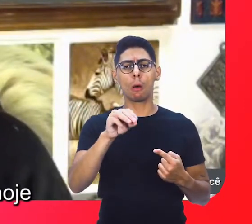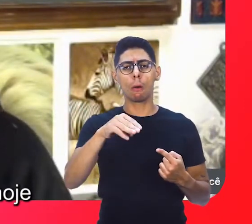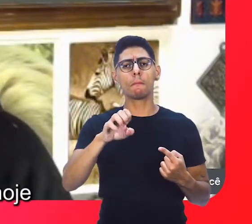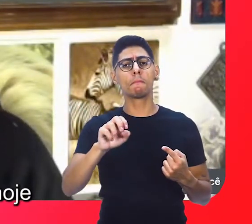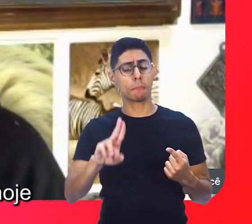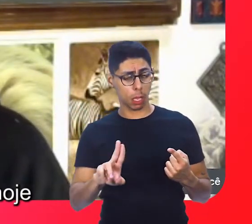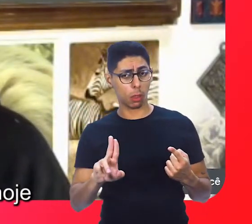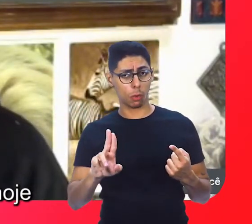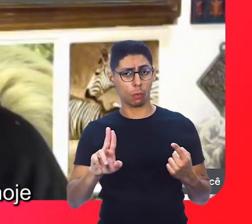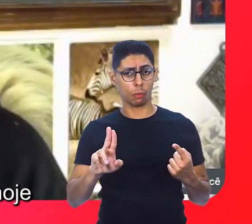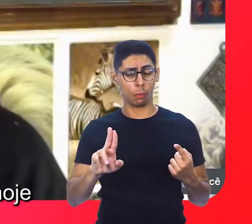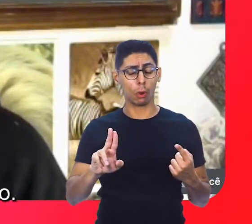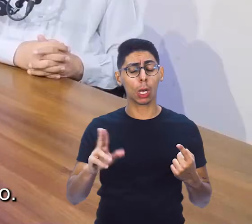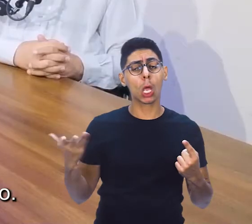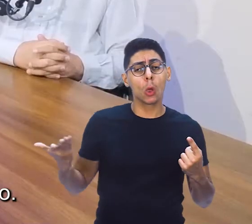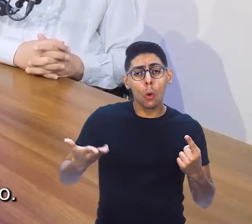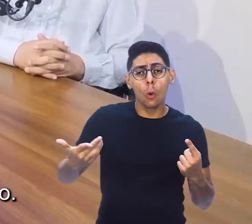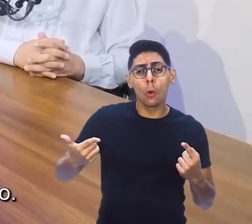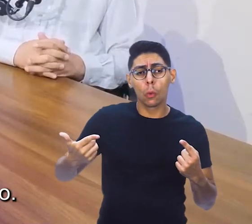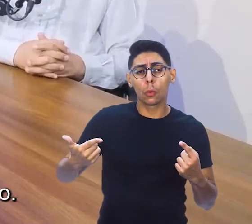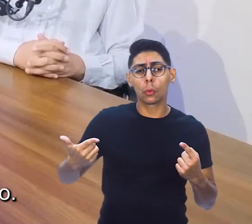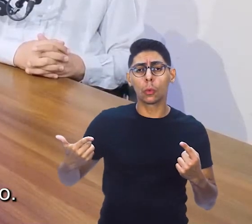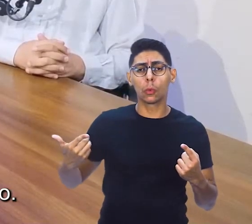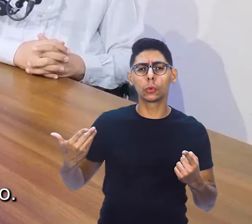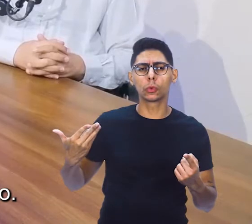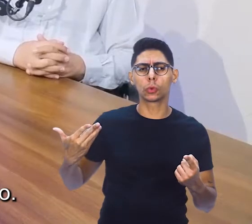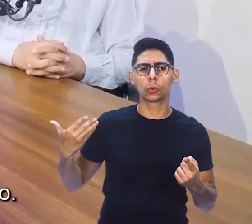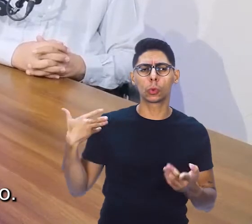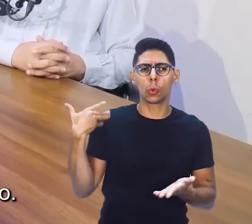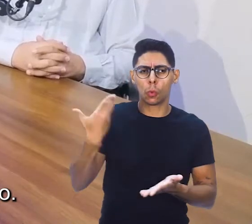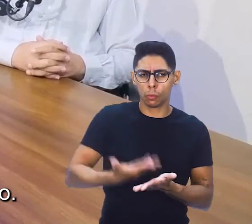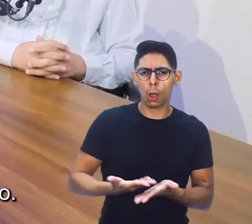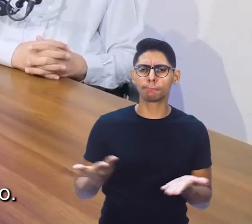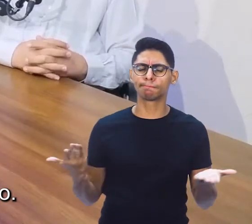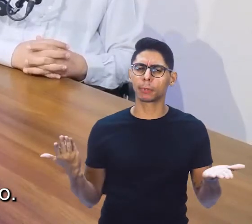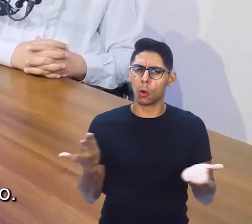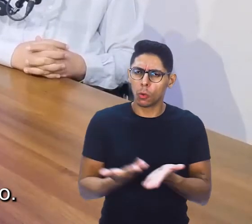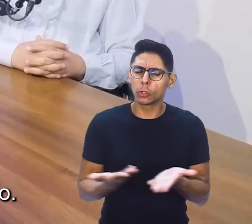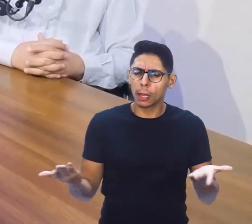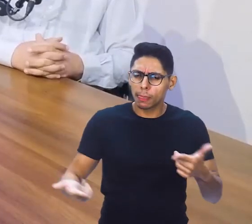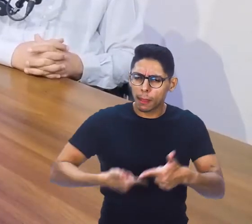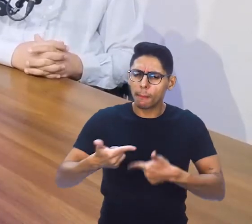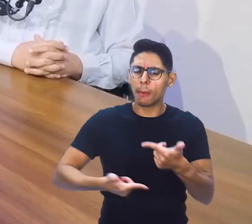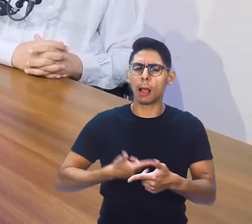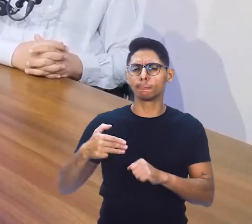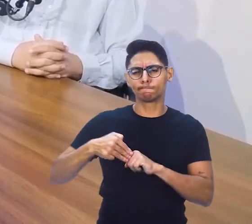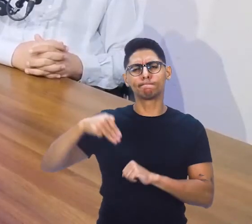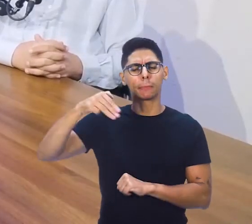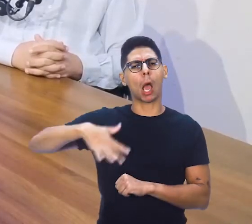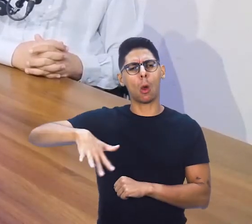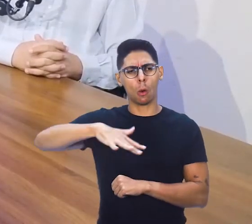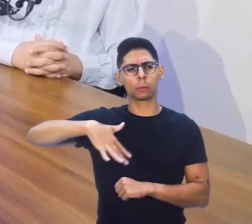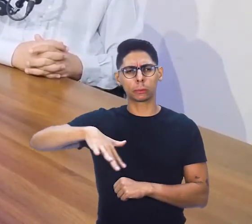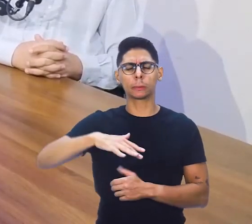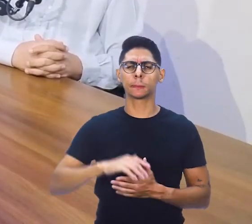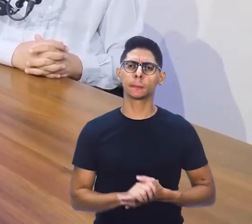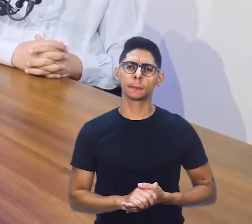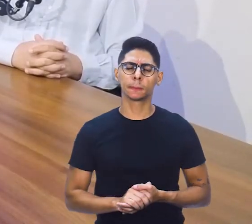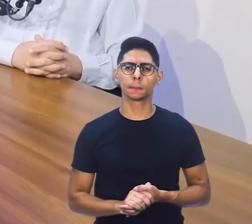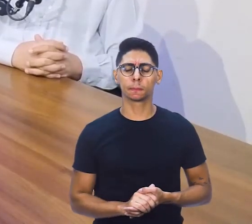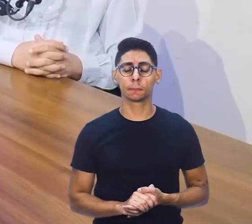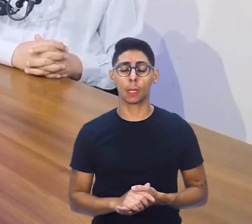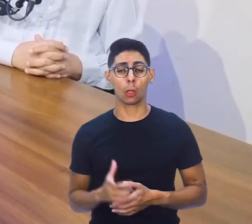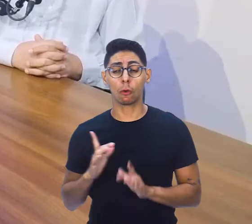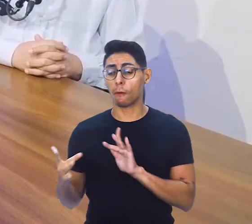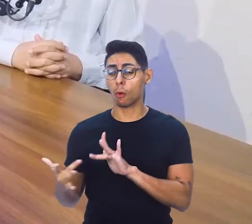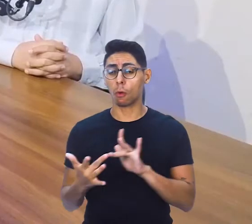né, que é ainda hoje um grande mestre. Grande professor Romeu, extraordinário. Inclusive, eu tive